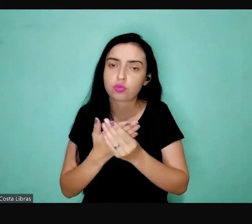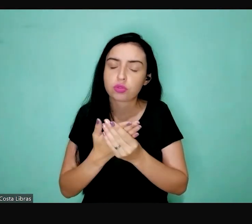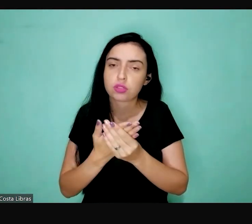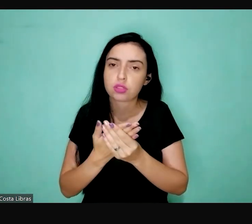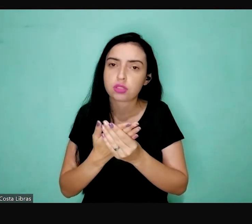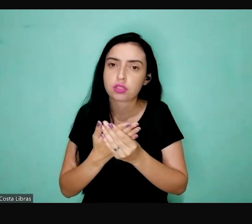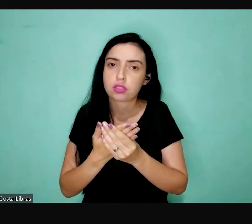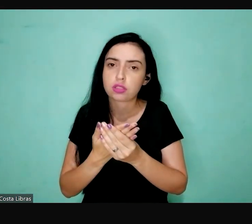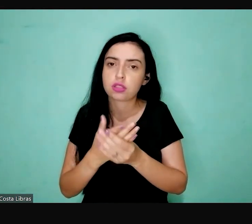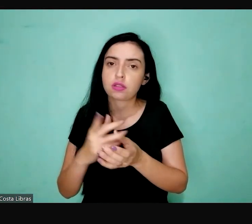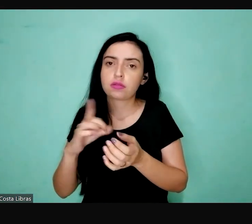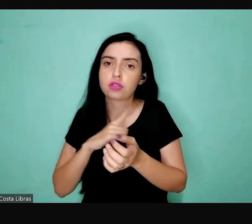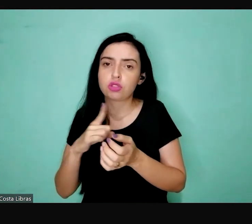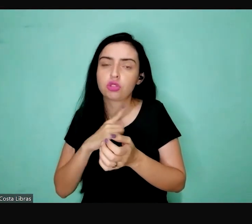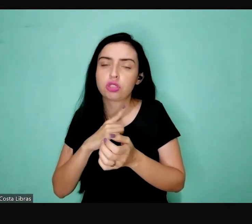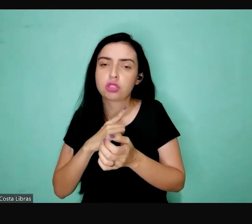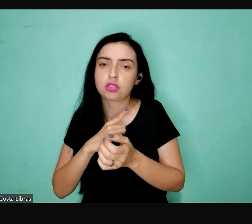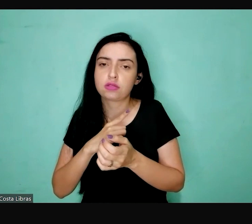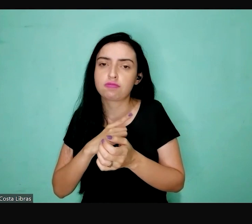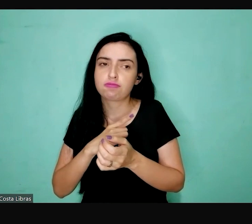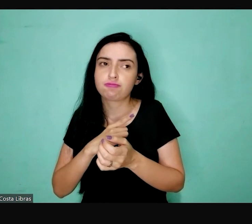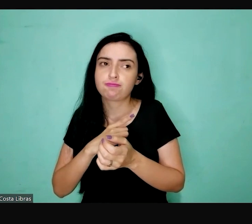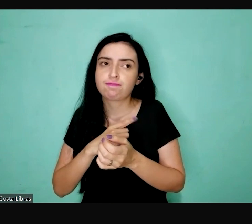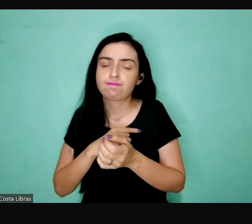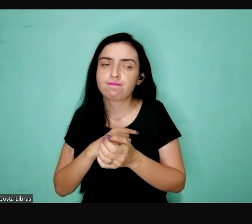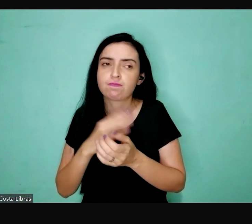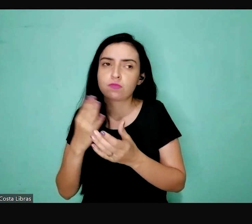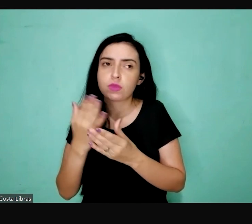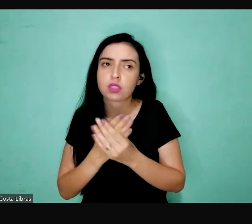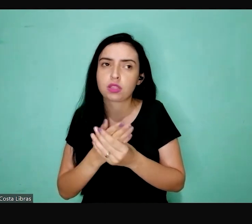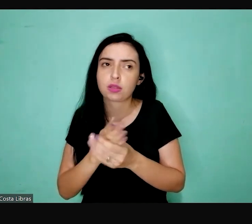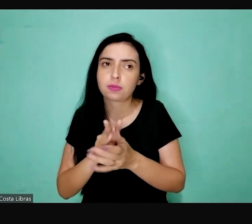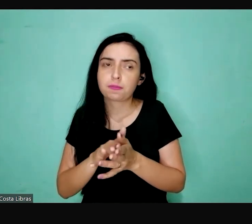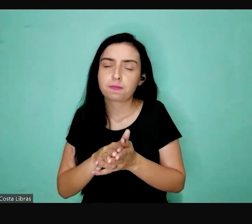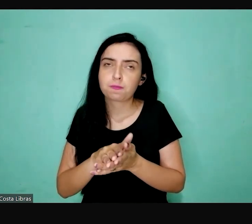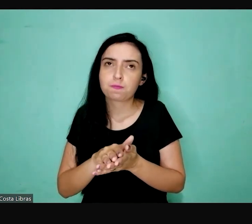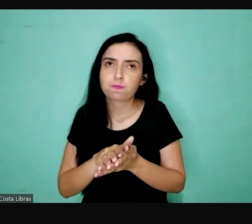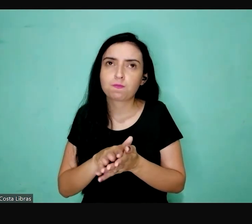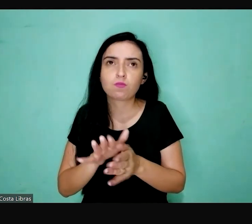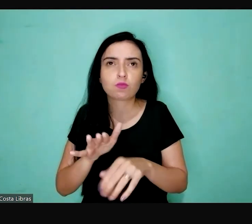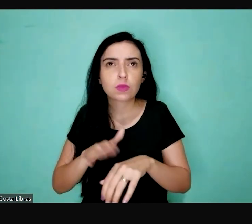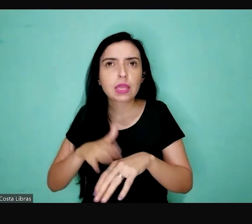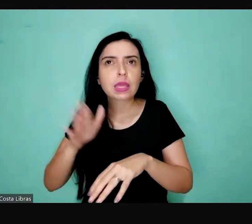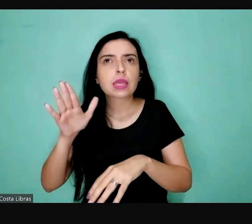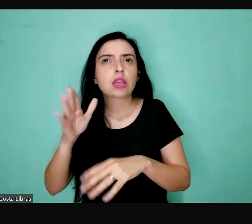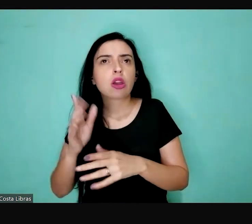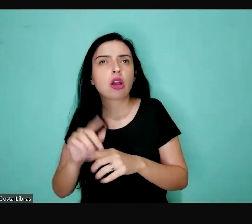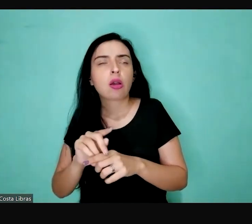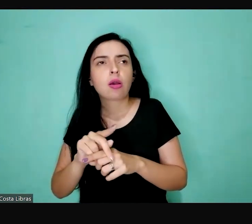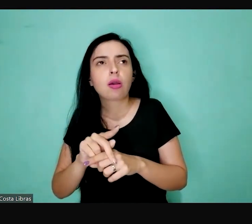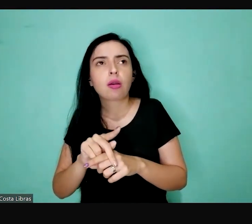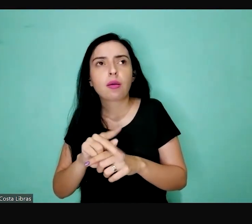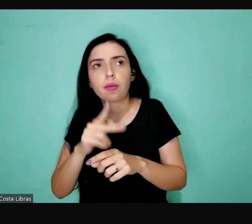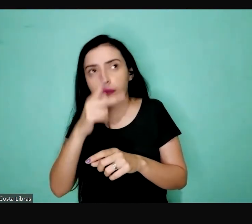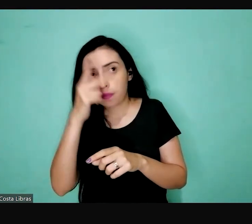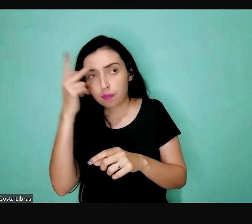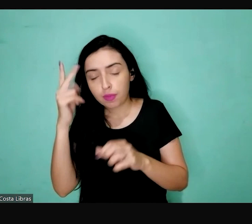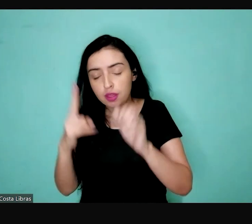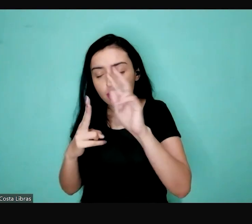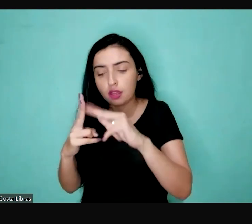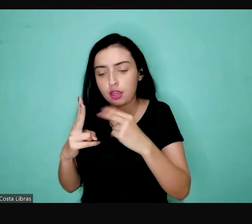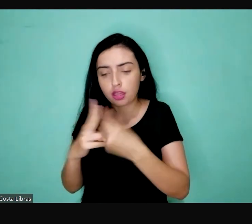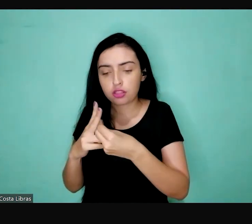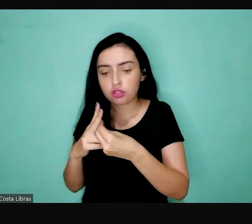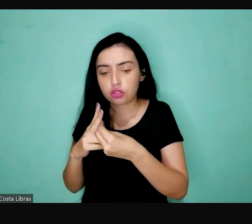a via processual para a maioria dos casos penais ficou expulsada